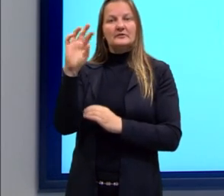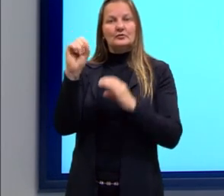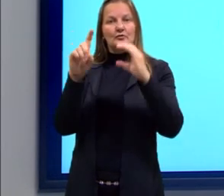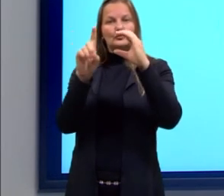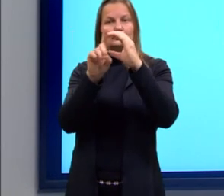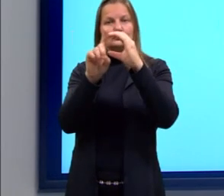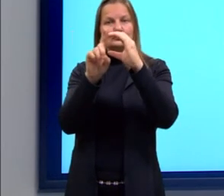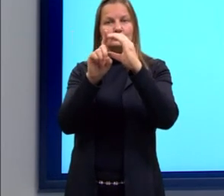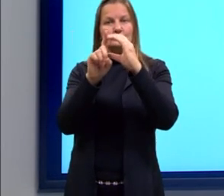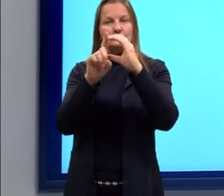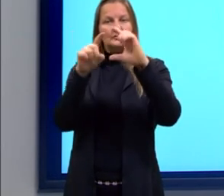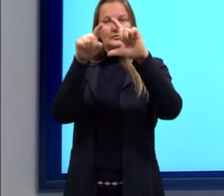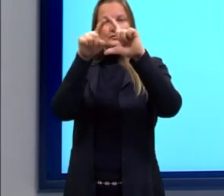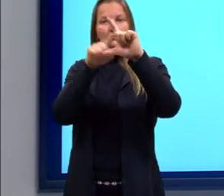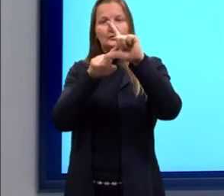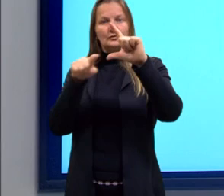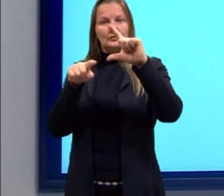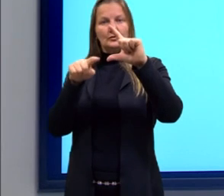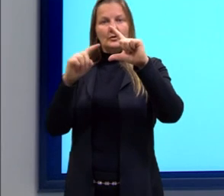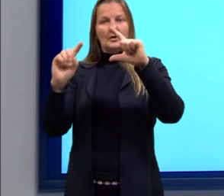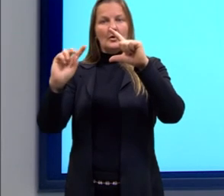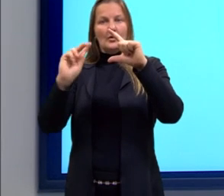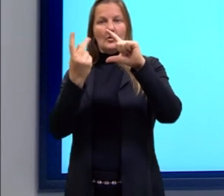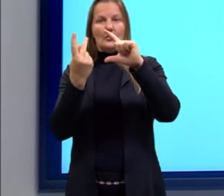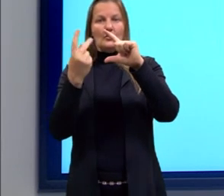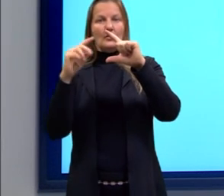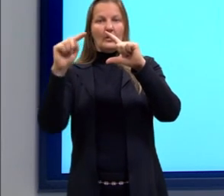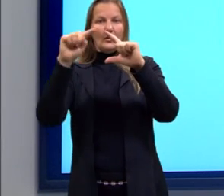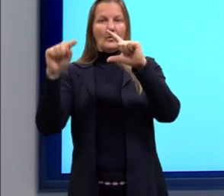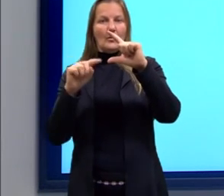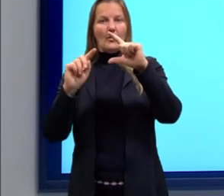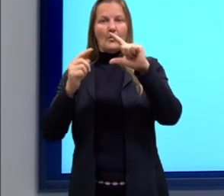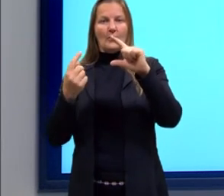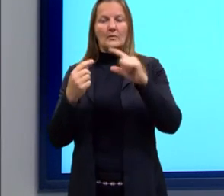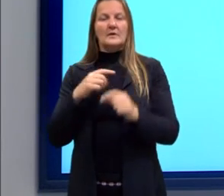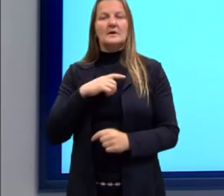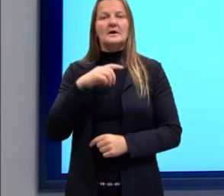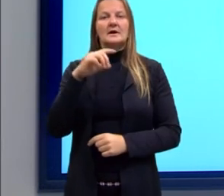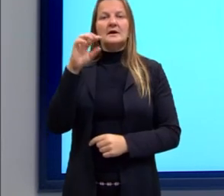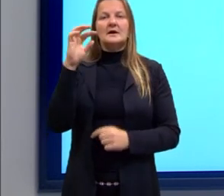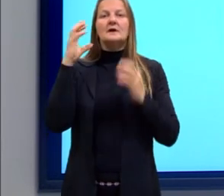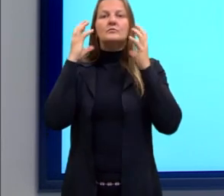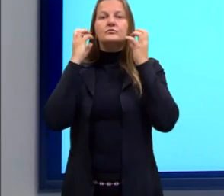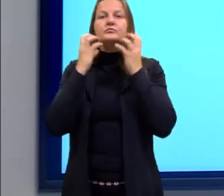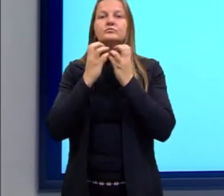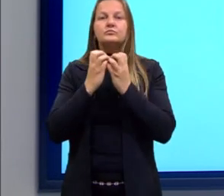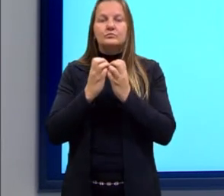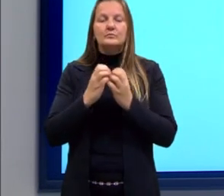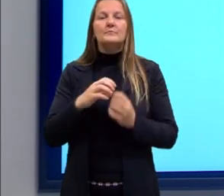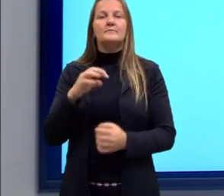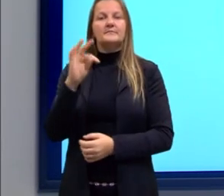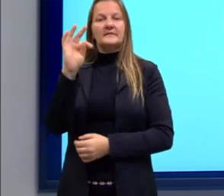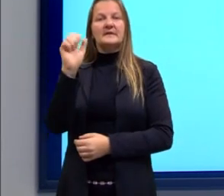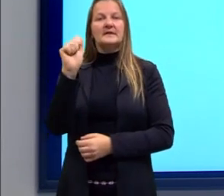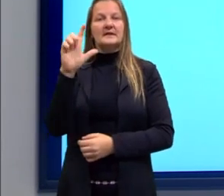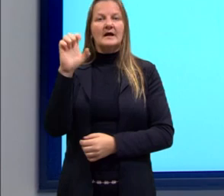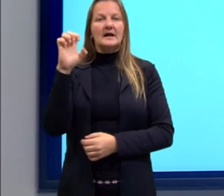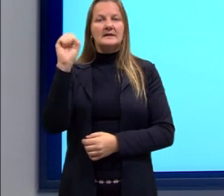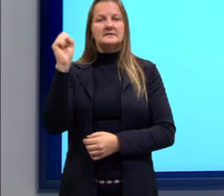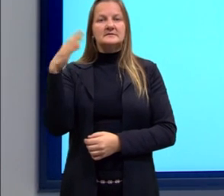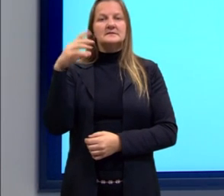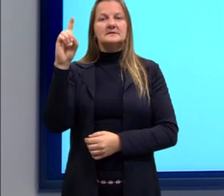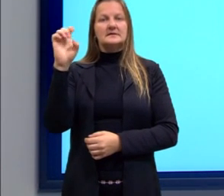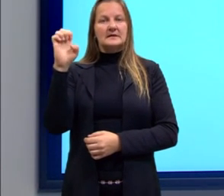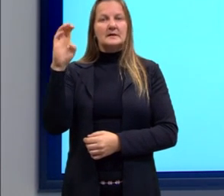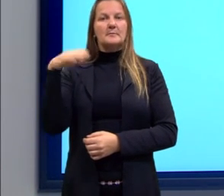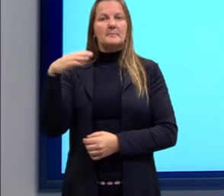ângulos opostos pelo vértice a Unidos ali por Tales de Mileto e o que nós chamamos de geometria